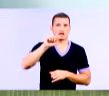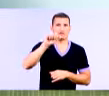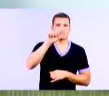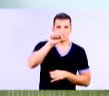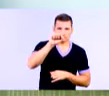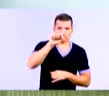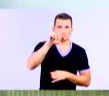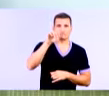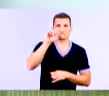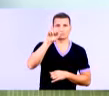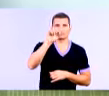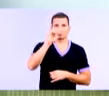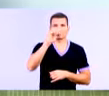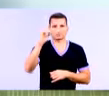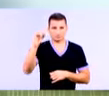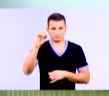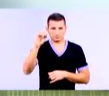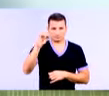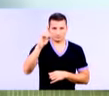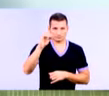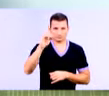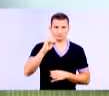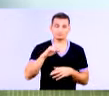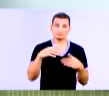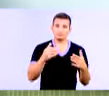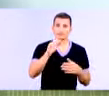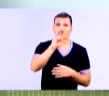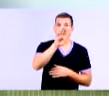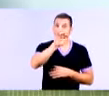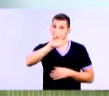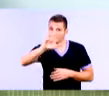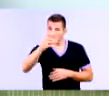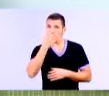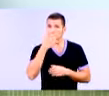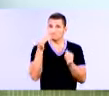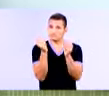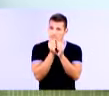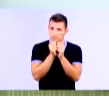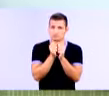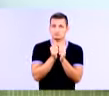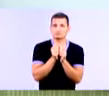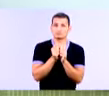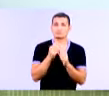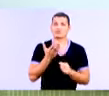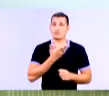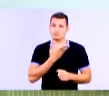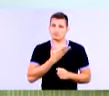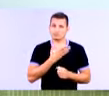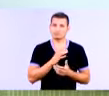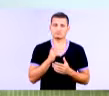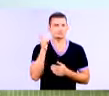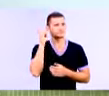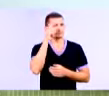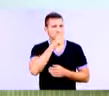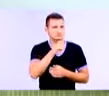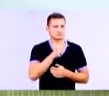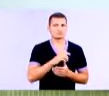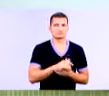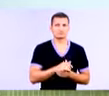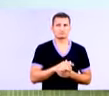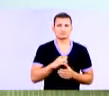8800. E o Bill Gates, junto com um colega dele, olha, fica difícil ficar ligando. Inclusive, na frente dele tinha